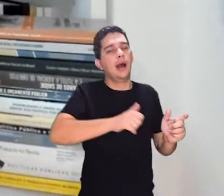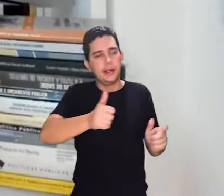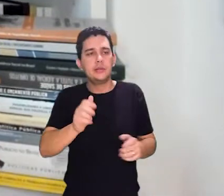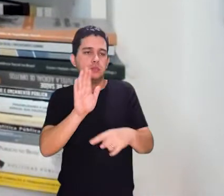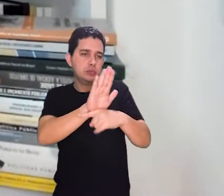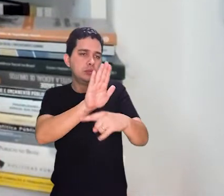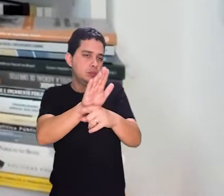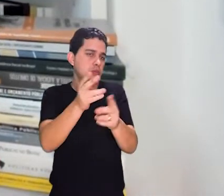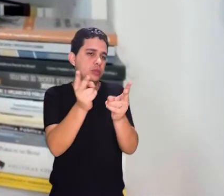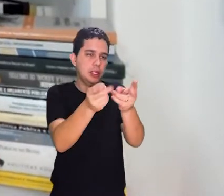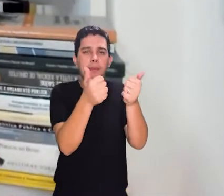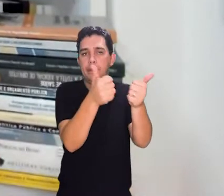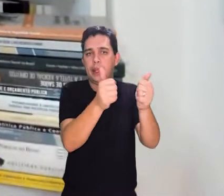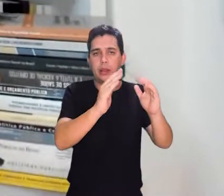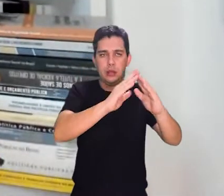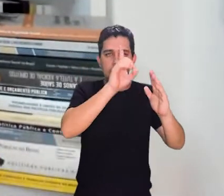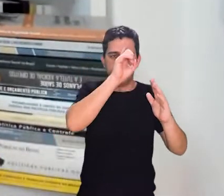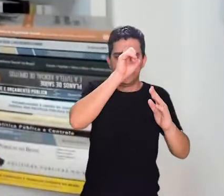medidas demandam um tempo